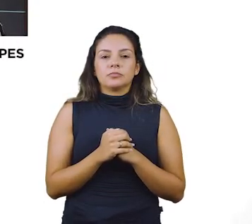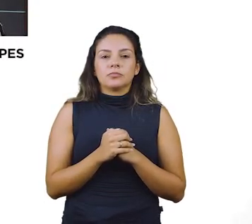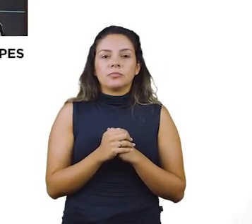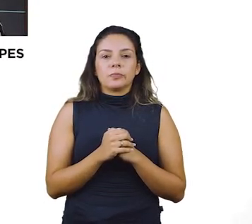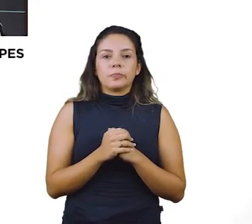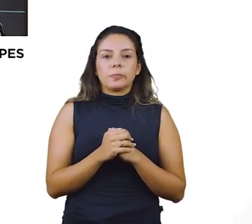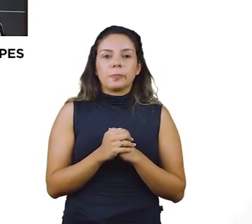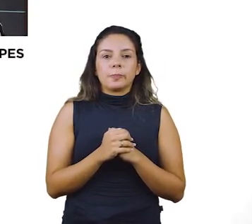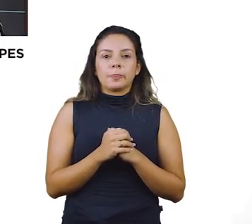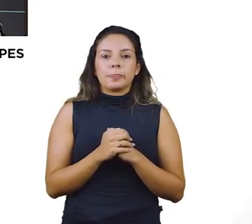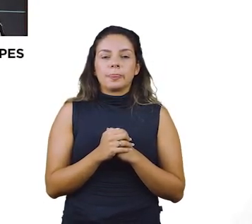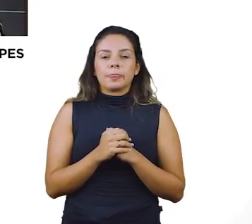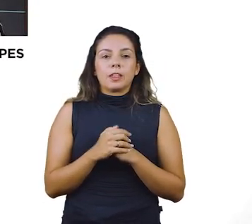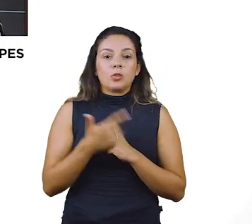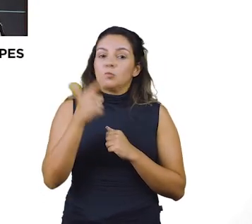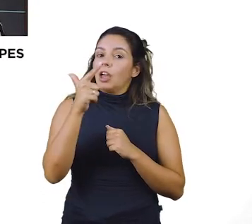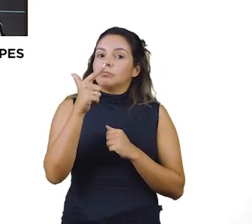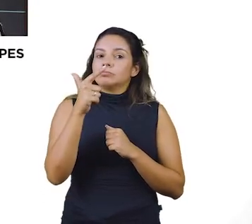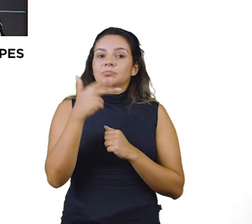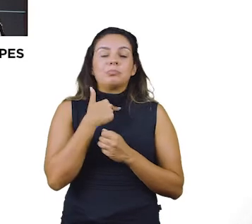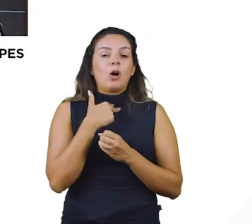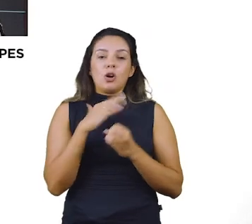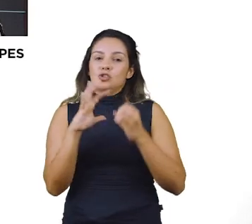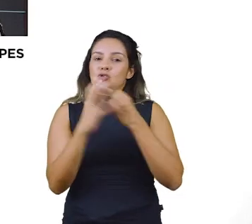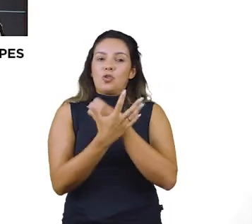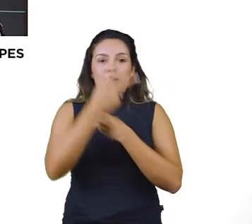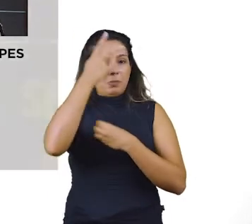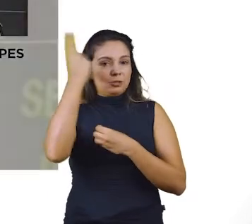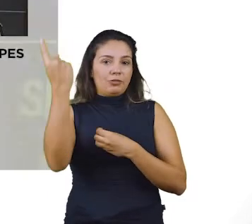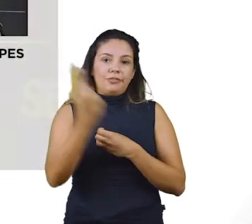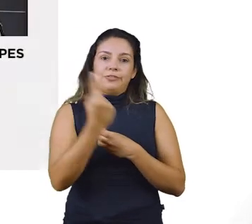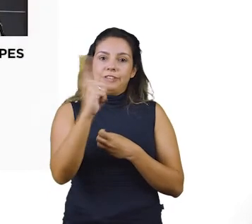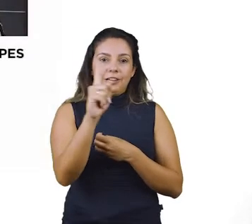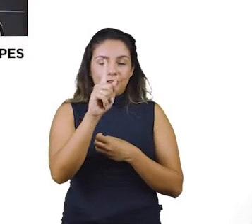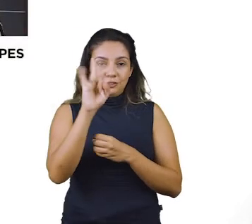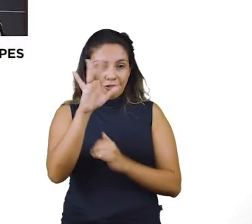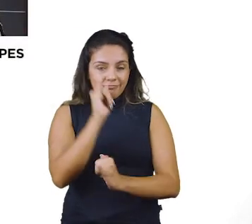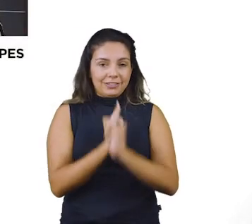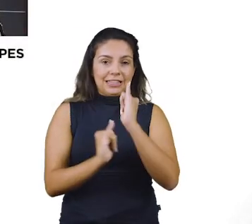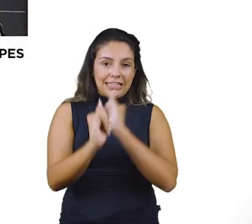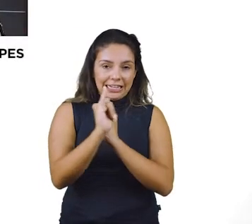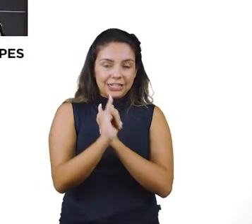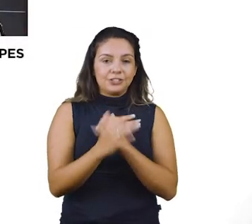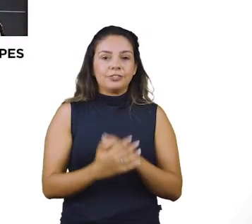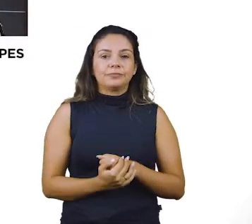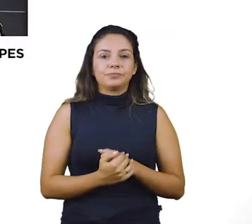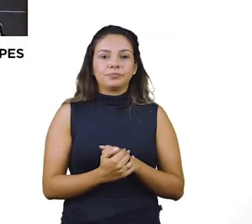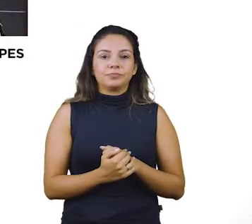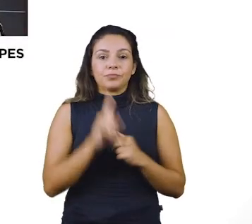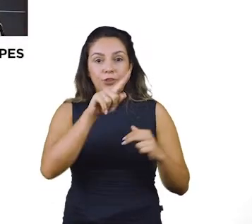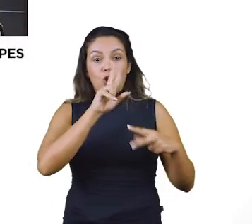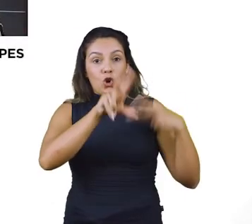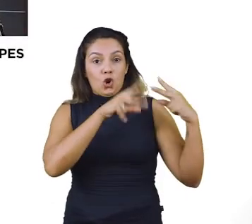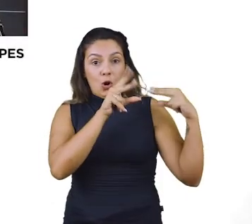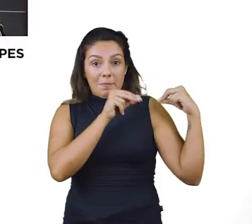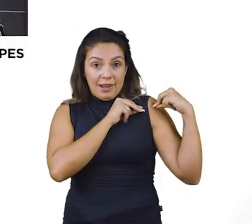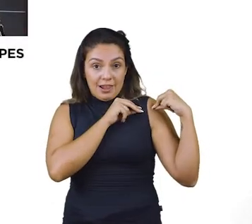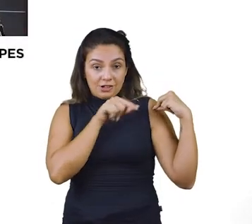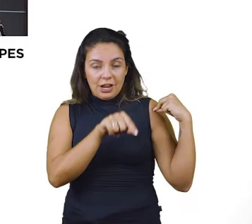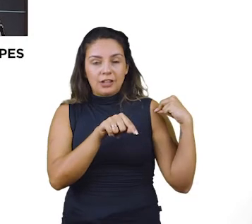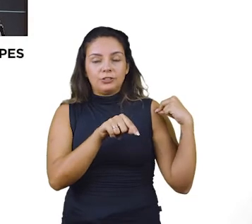evento sem riscos, né? Dentro dessa situação que a gente sim. E teremos como homenageado João Cabral de Melo